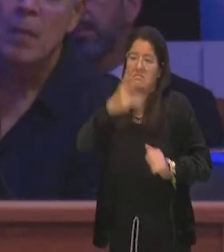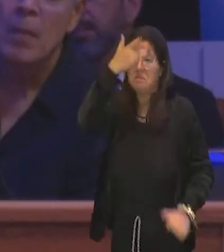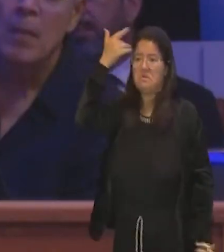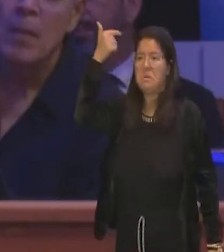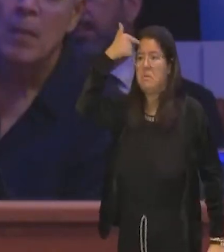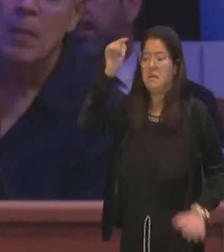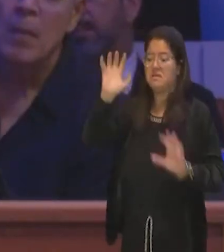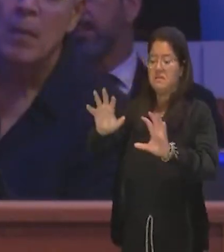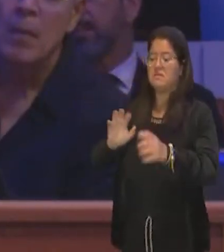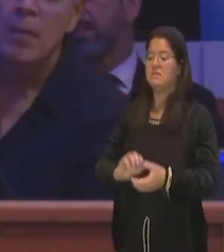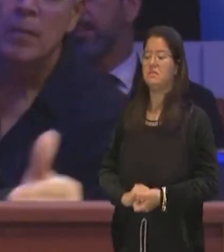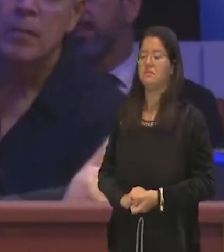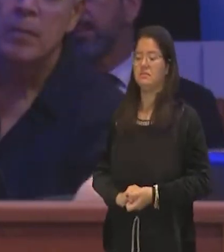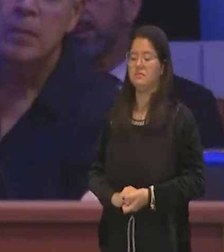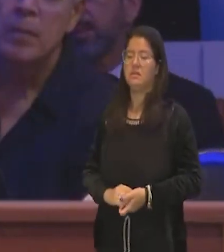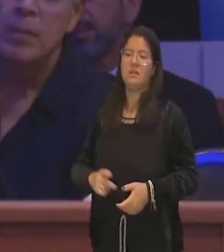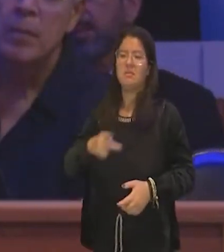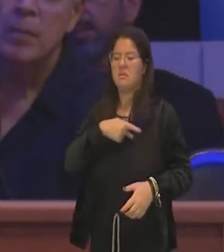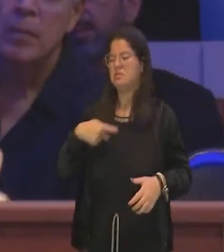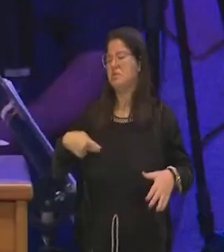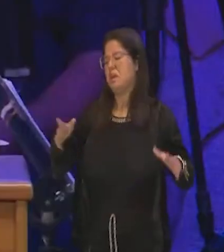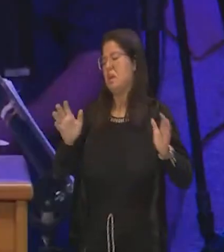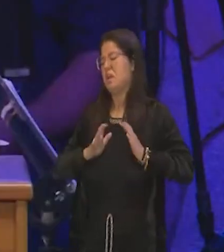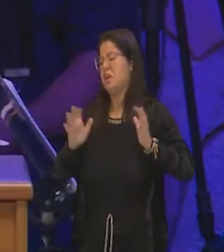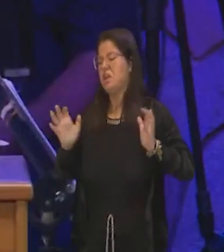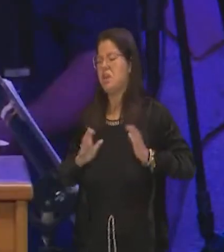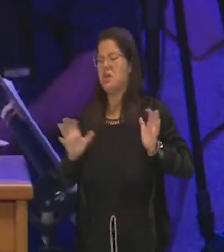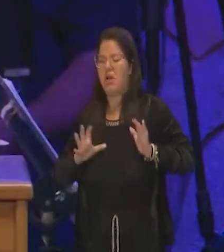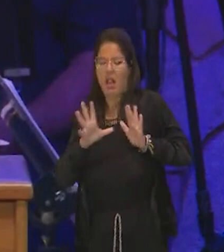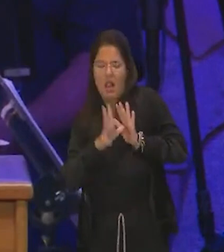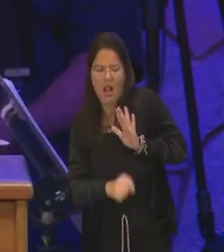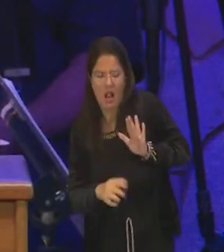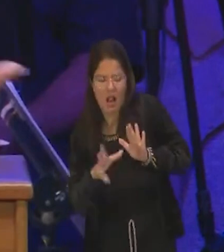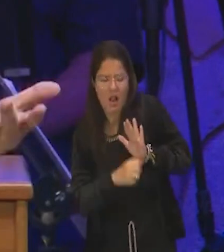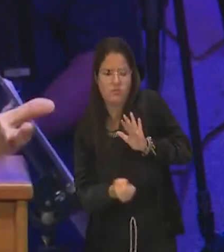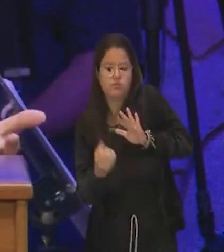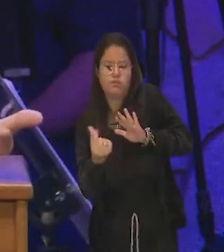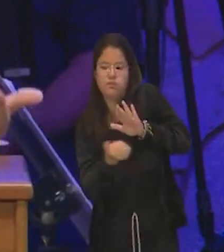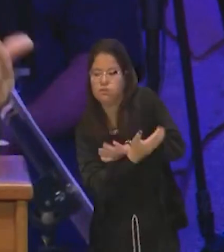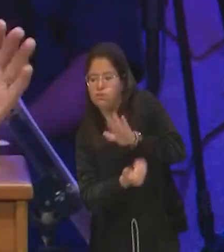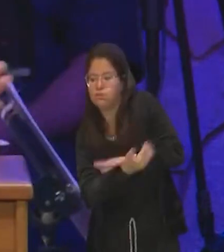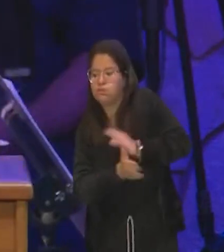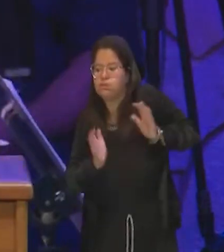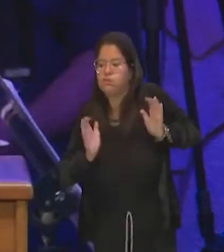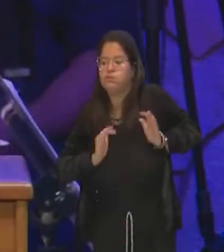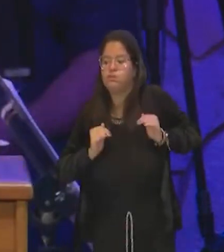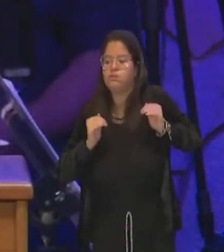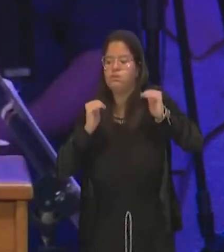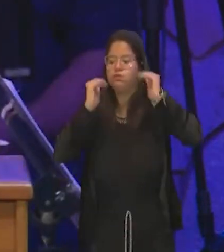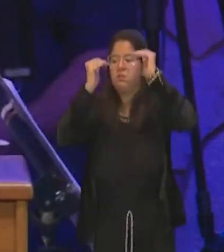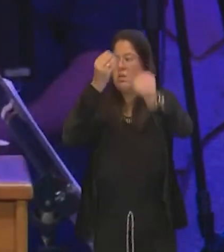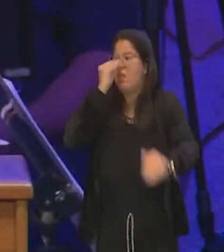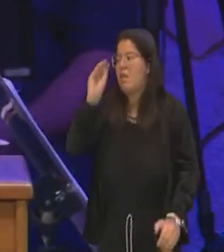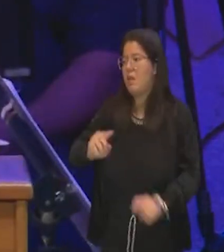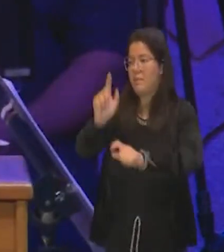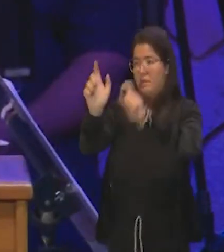assim. São ricos, tiram dinheiro das pessoas, enriquecem e esquecem as